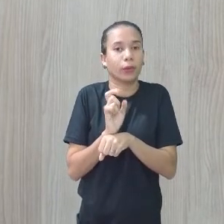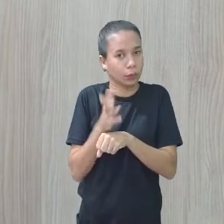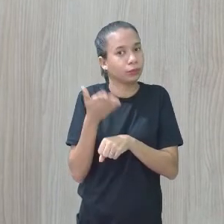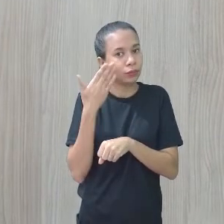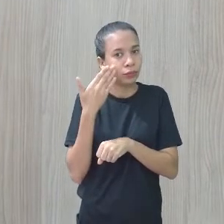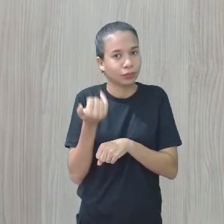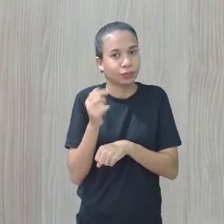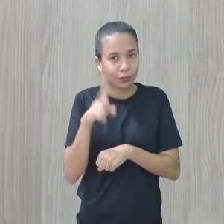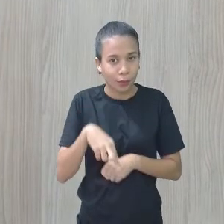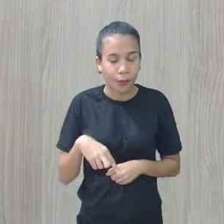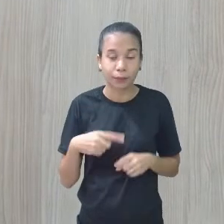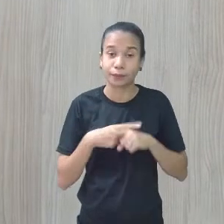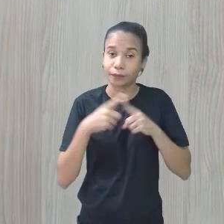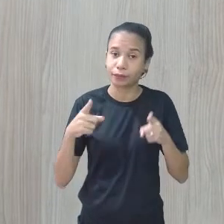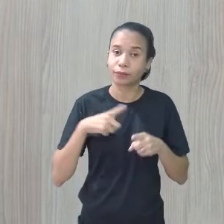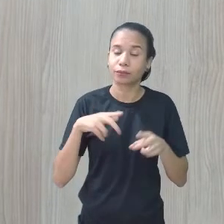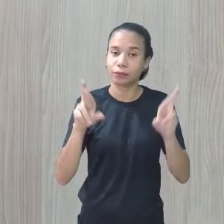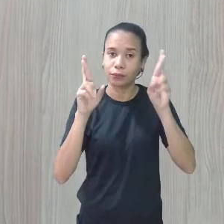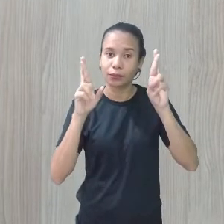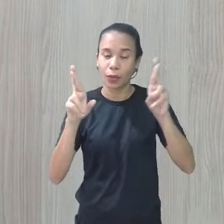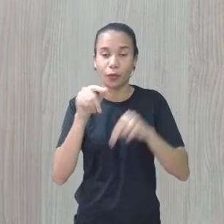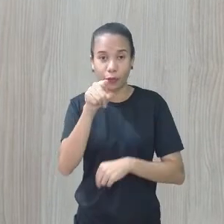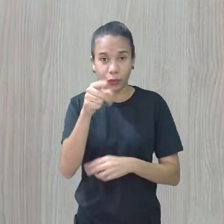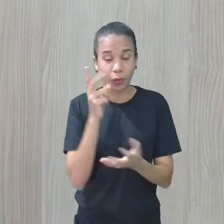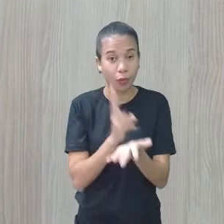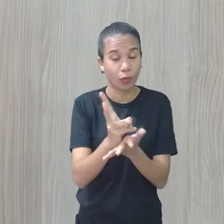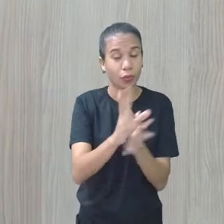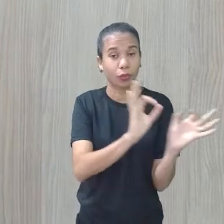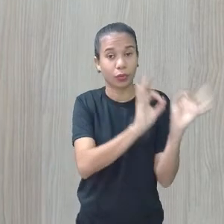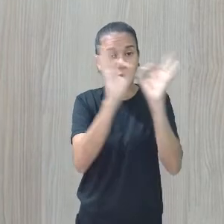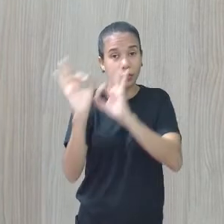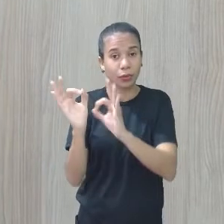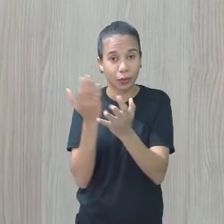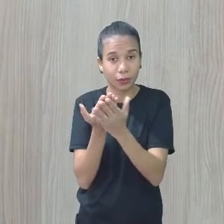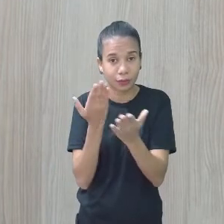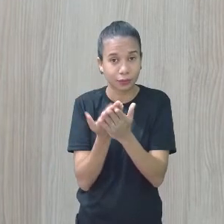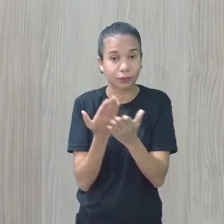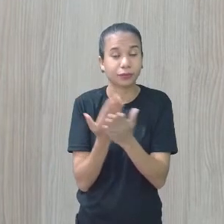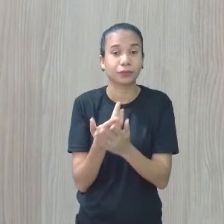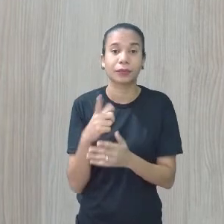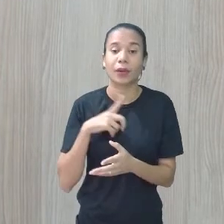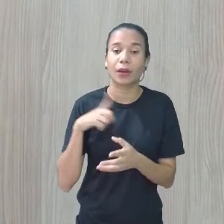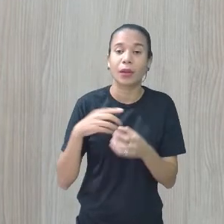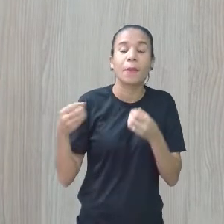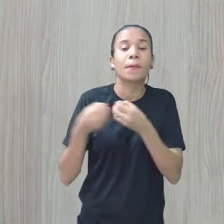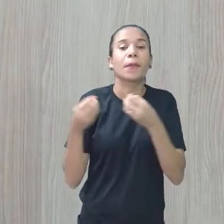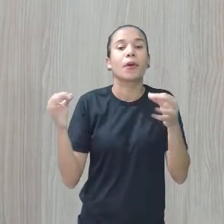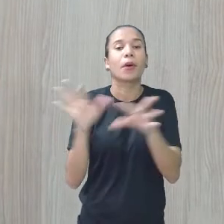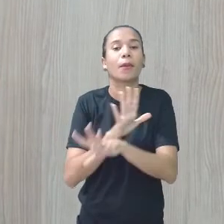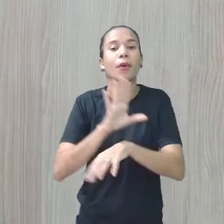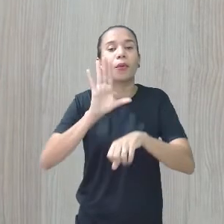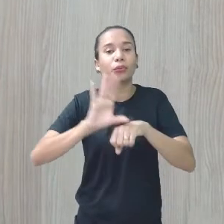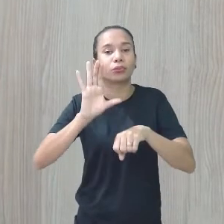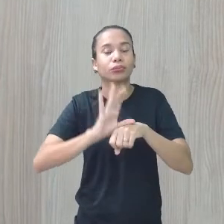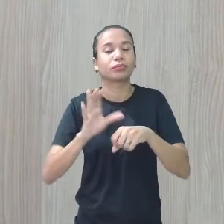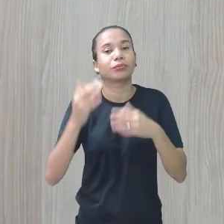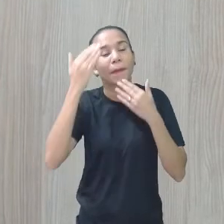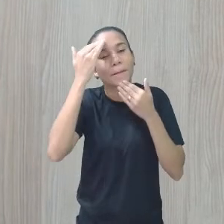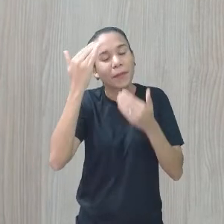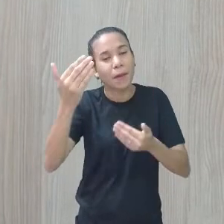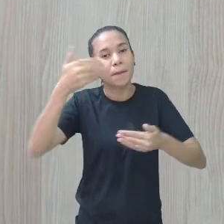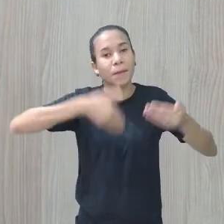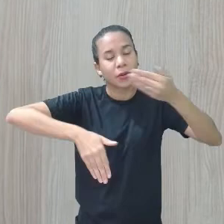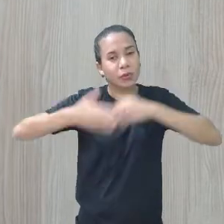nós sabemos. Mas aí eu espero que vocês continuem assistindo às nossas aulas, estamos perto de encerrar, agradecemos